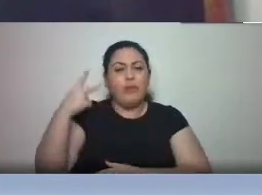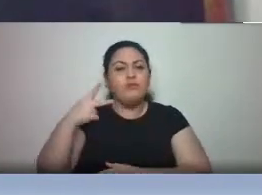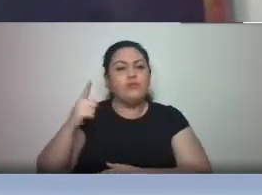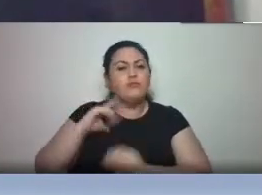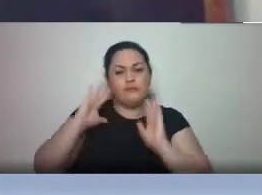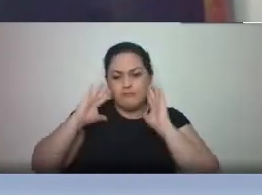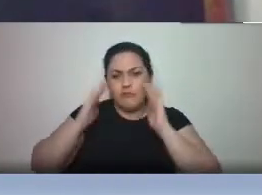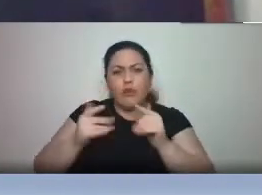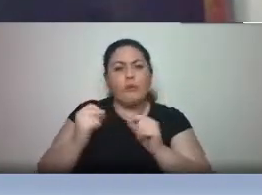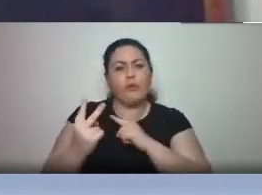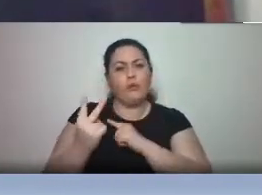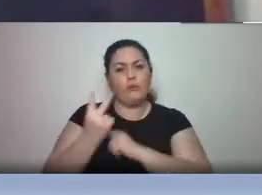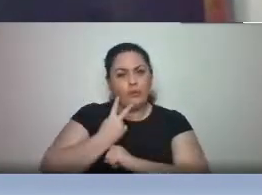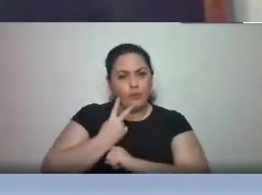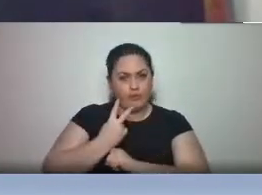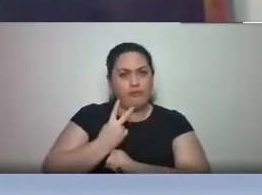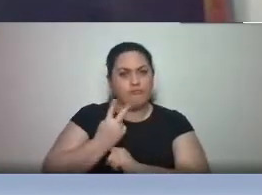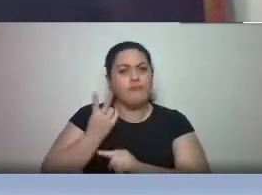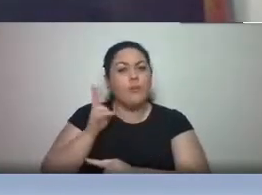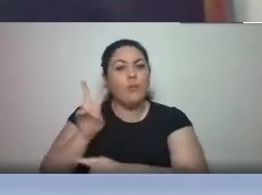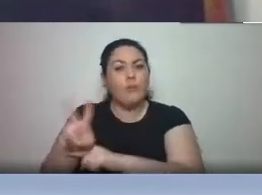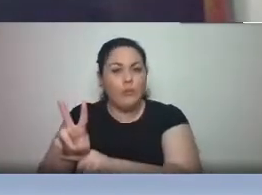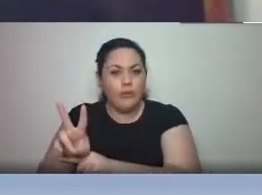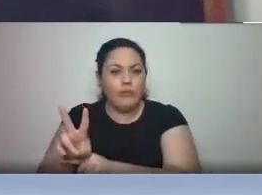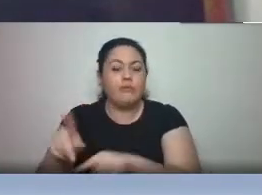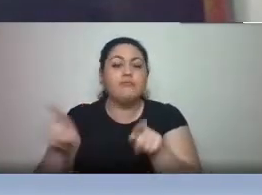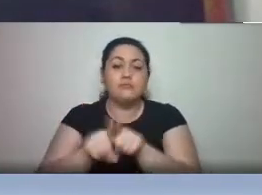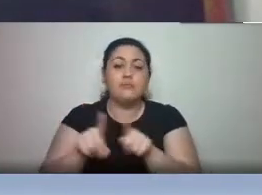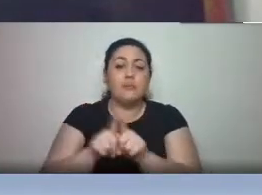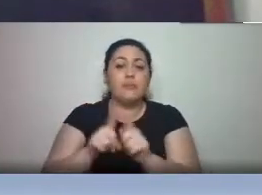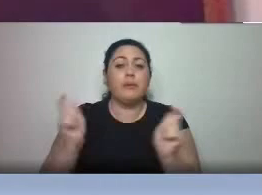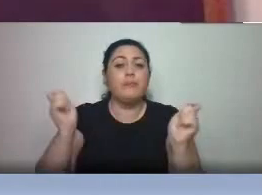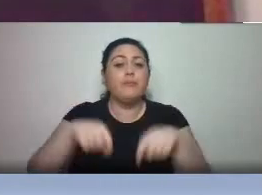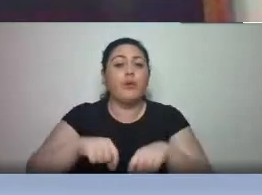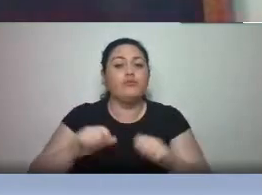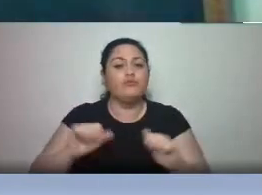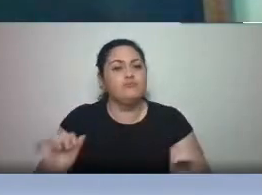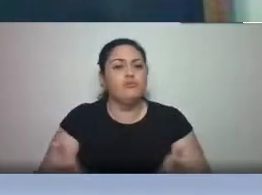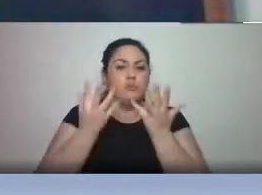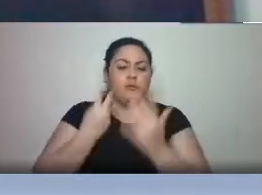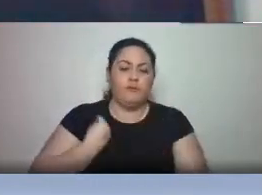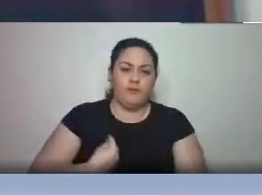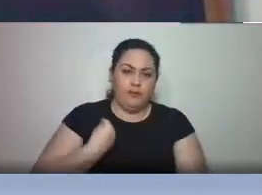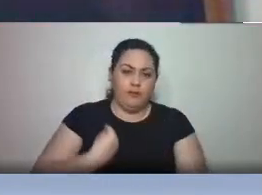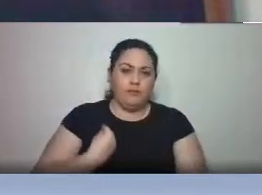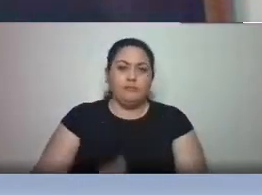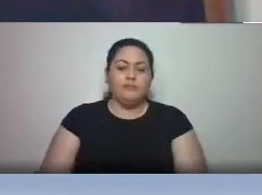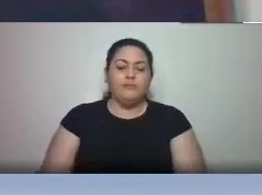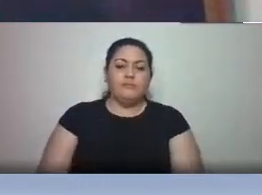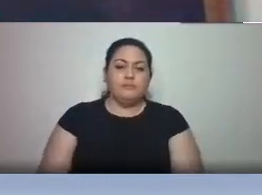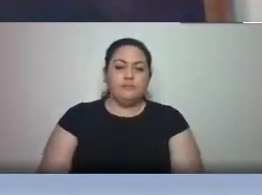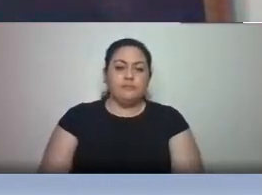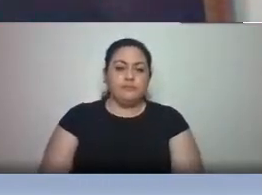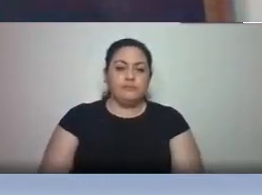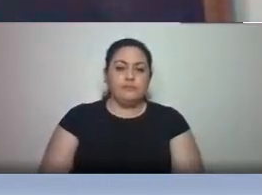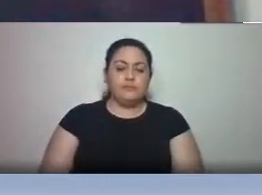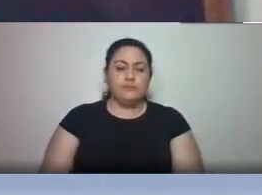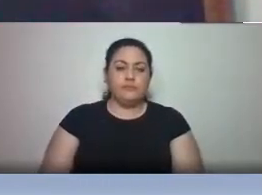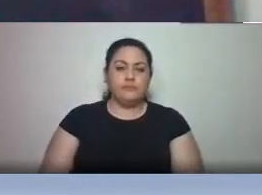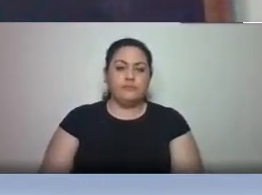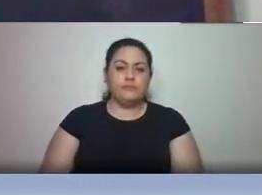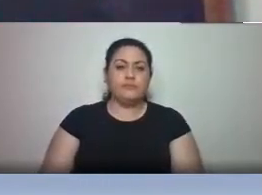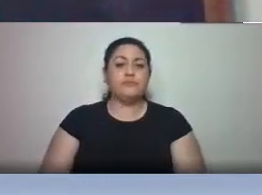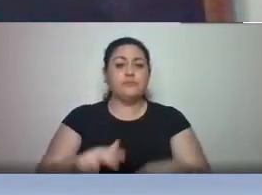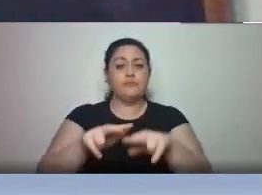cuidado de si, no cuidado do outro e na potência de vida. Para isso, precisamos,